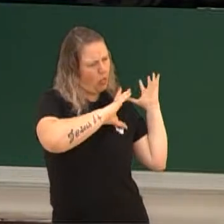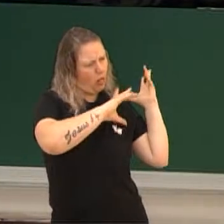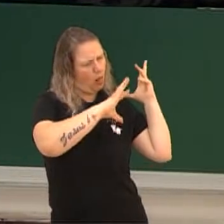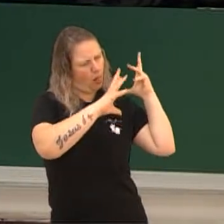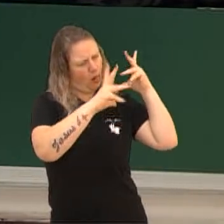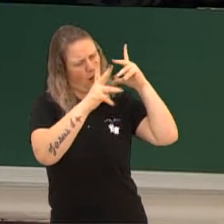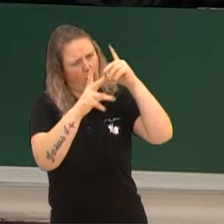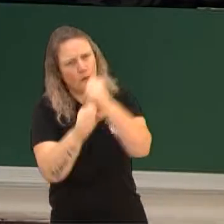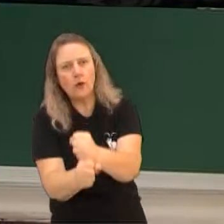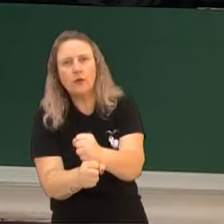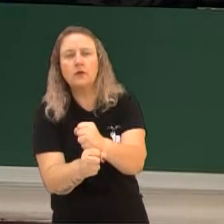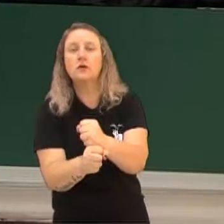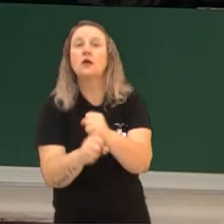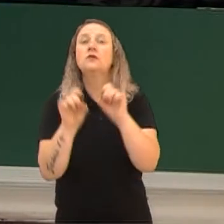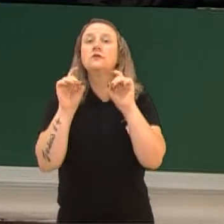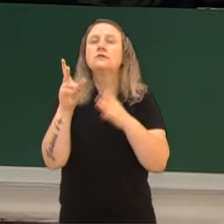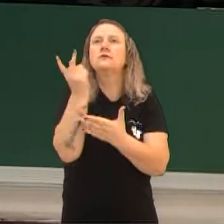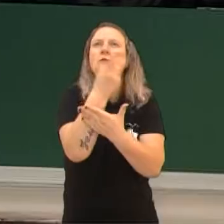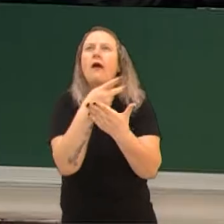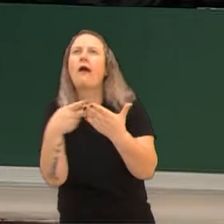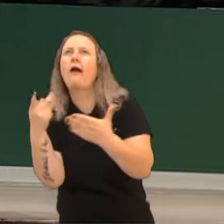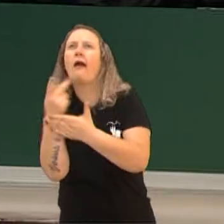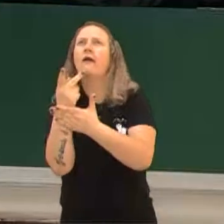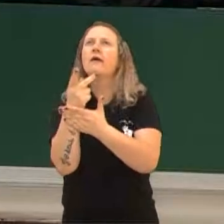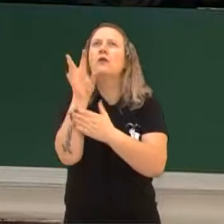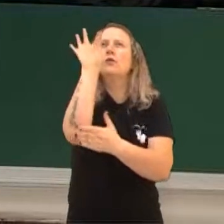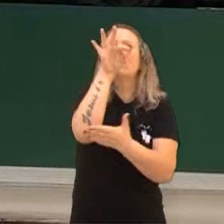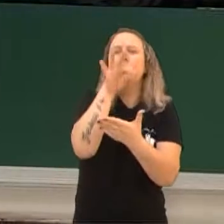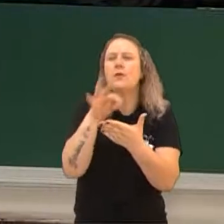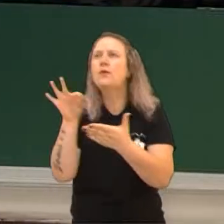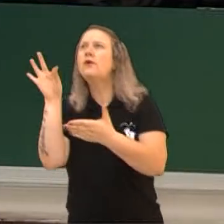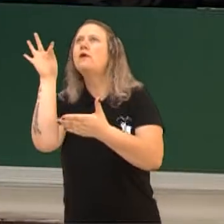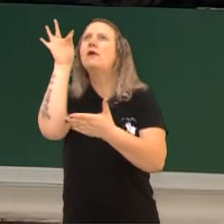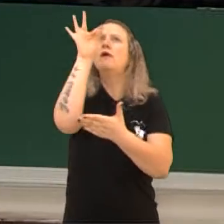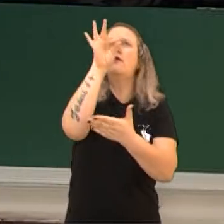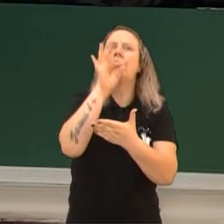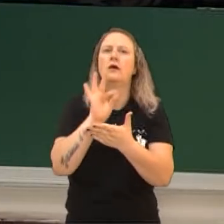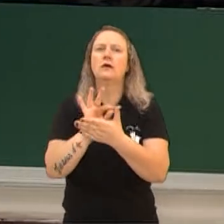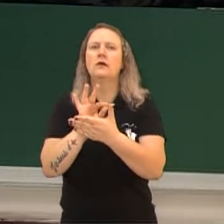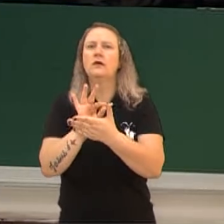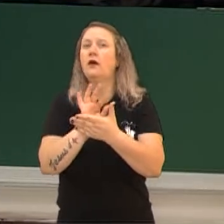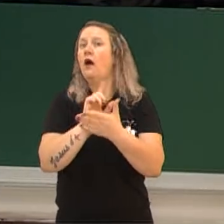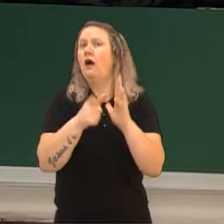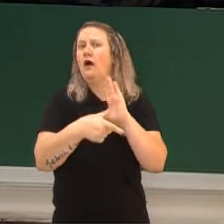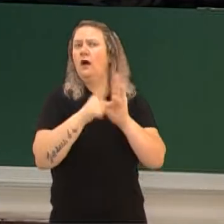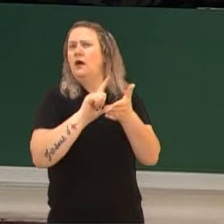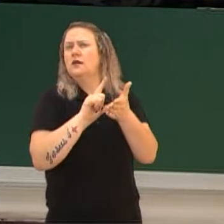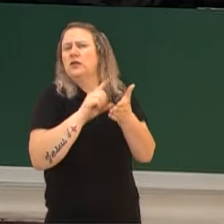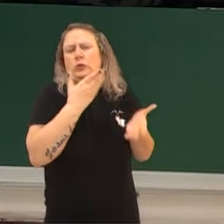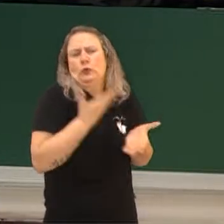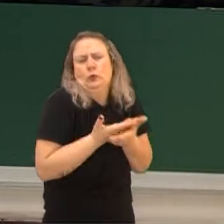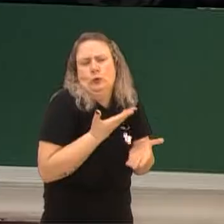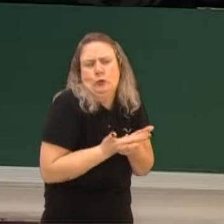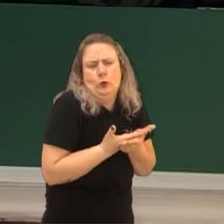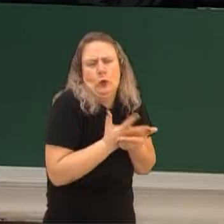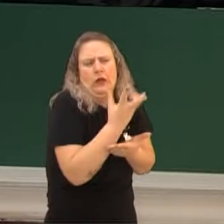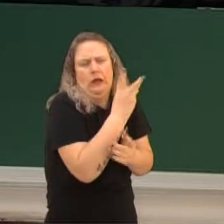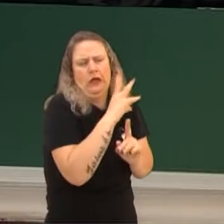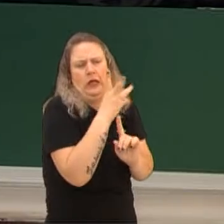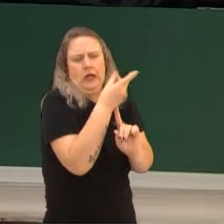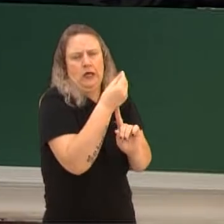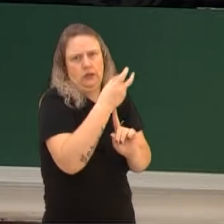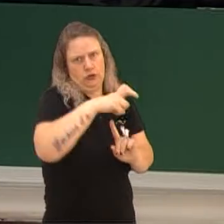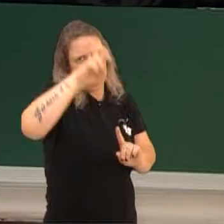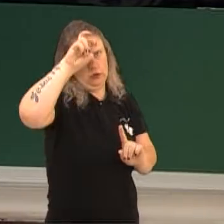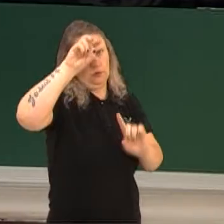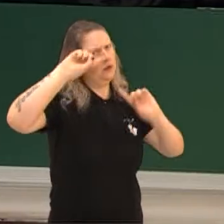ele apenas está desenhando. Ele não quer dizer que ele pegou e ficou estudando a arte egípcia ou coisa do tipo.